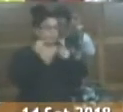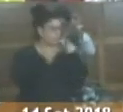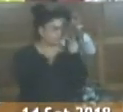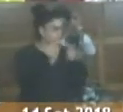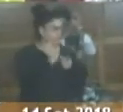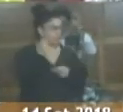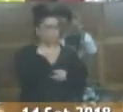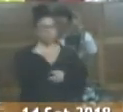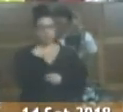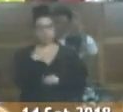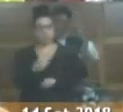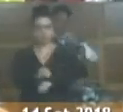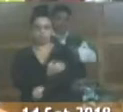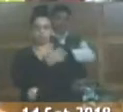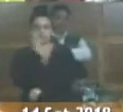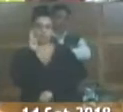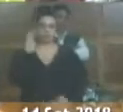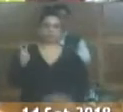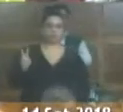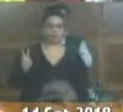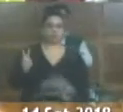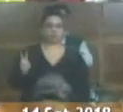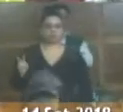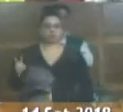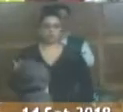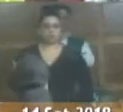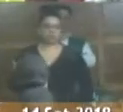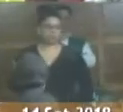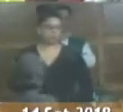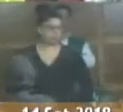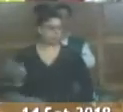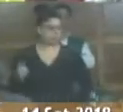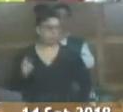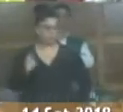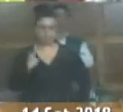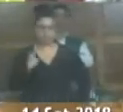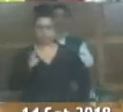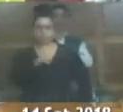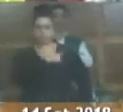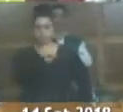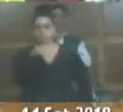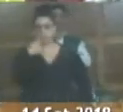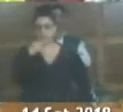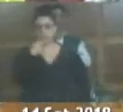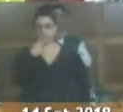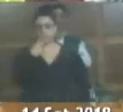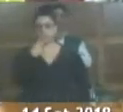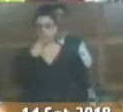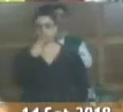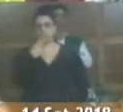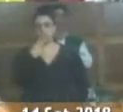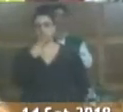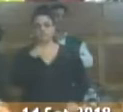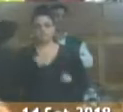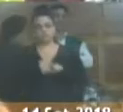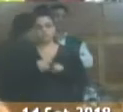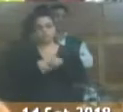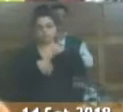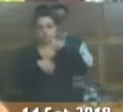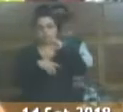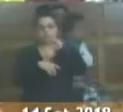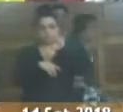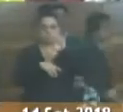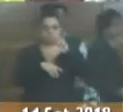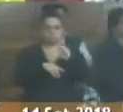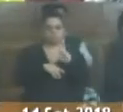Eu estou emocionada de ver o Júlio falando. E ver a Marcela, ver a